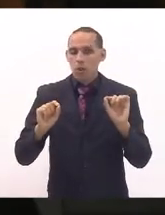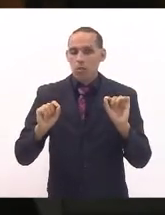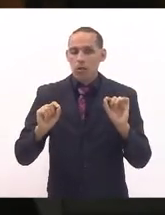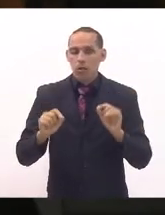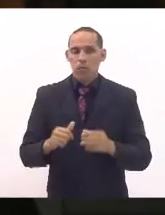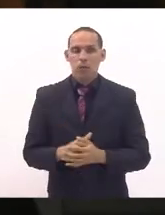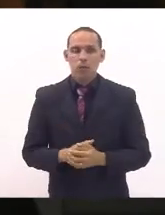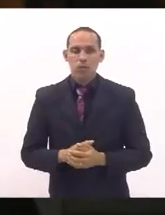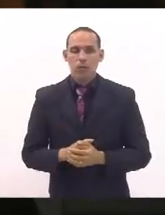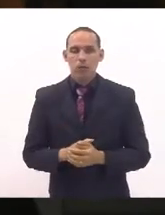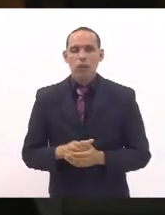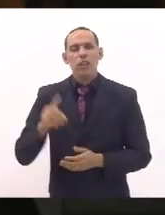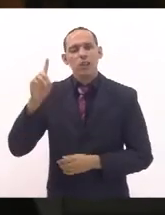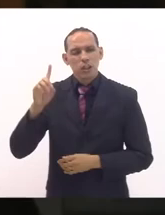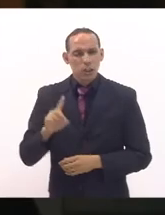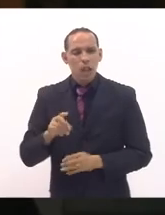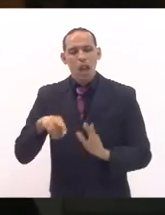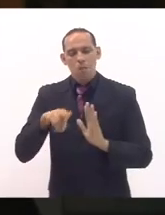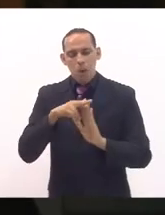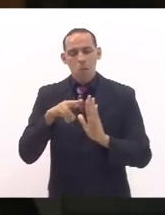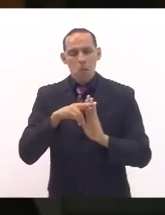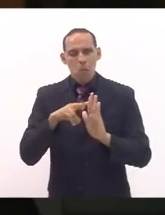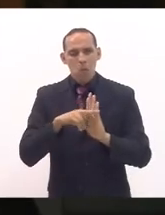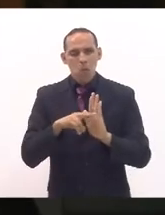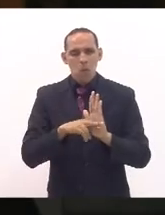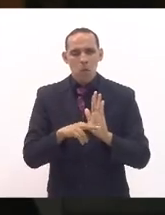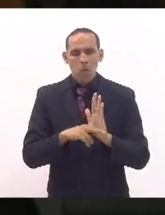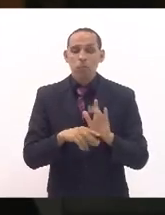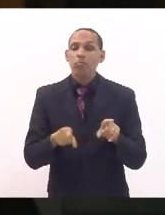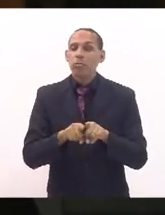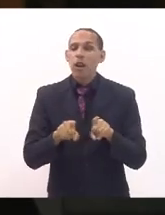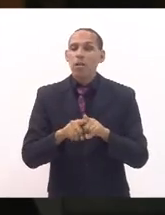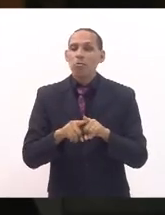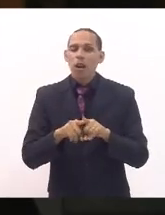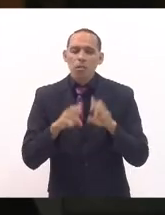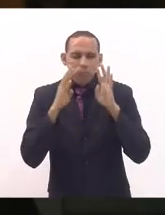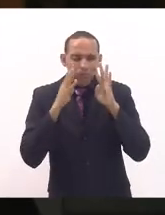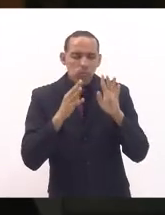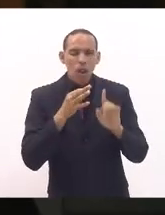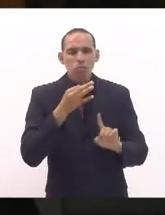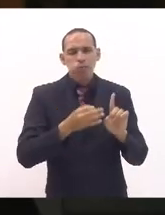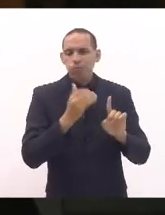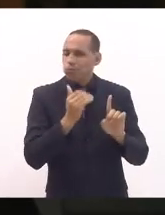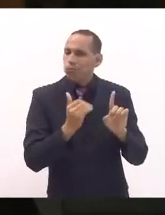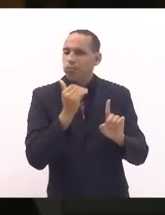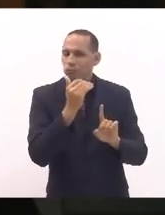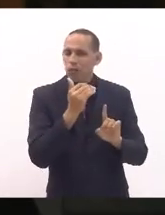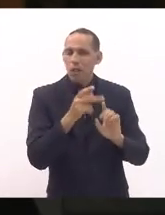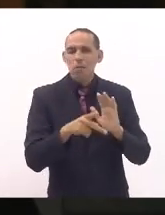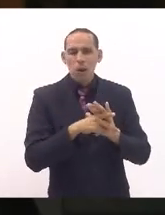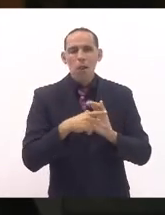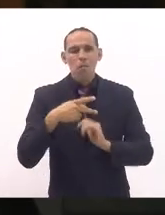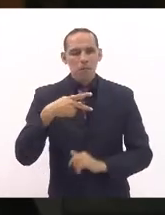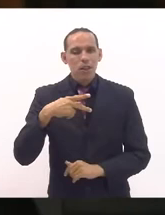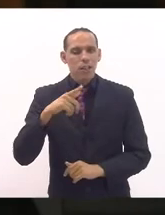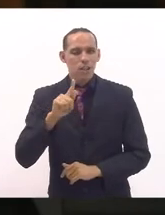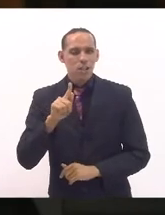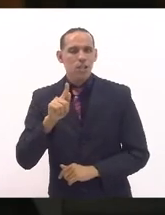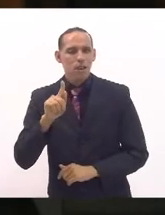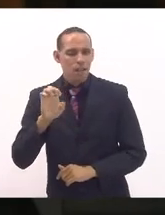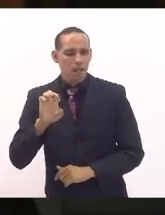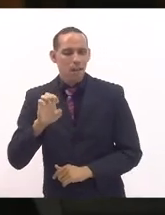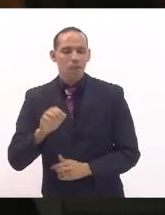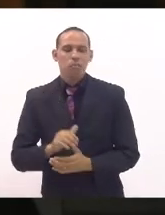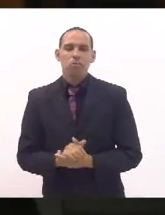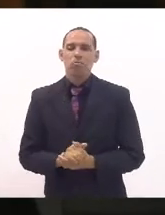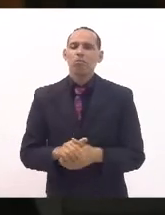especializados em direito regulatório. Ouvimos muitos procuradores da Procuradoria-Geral do Estado,